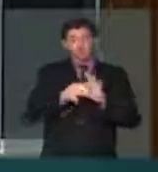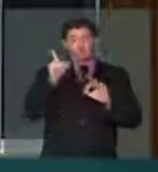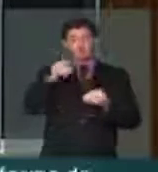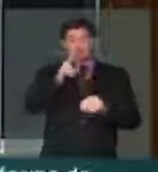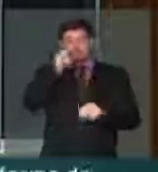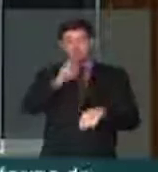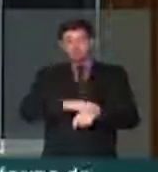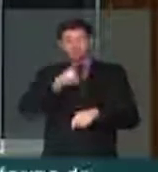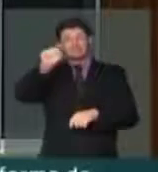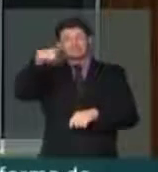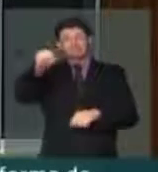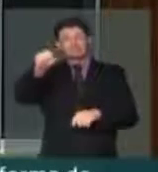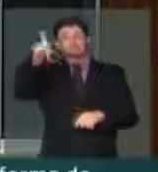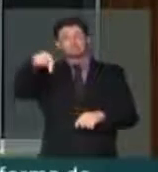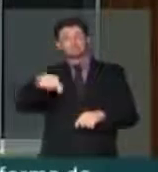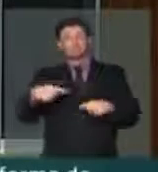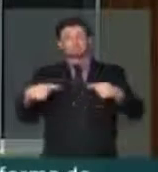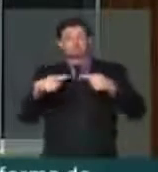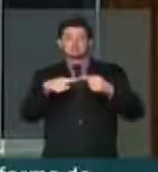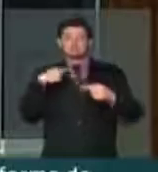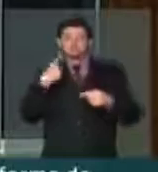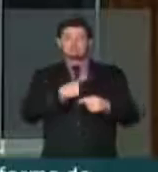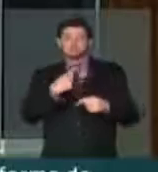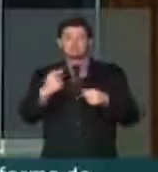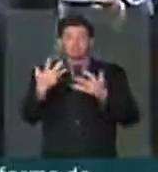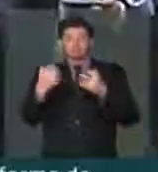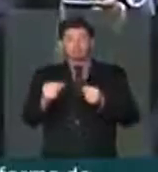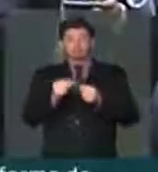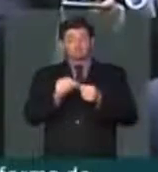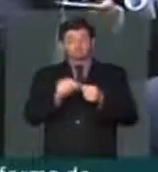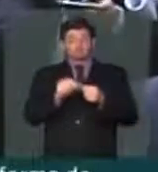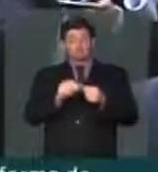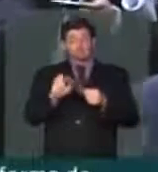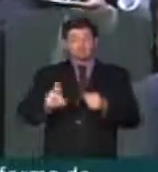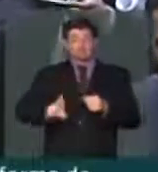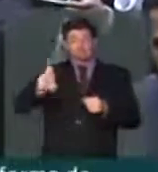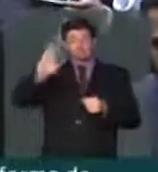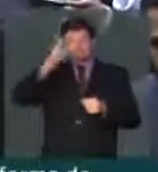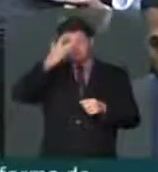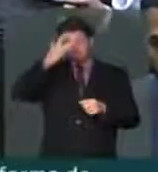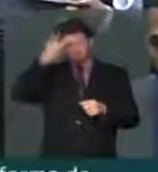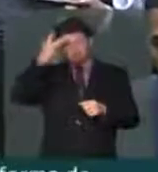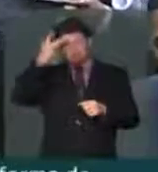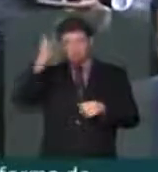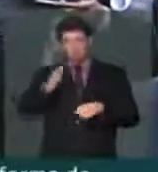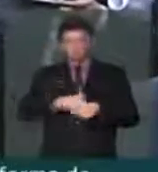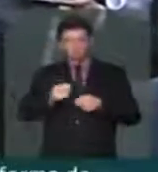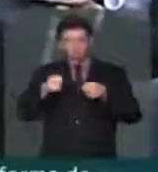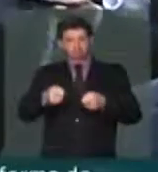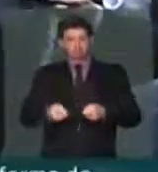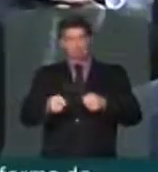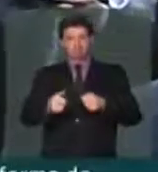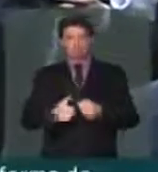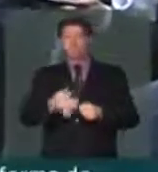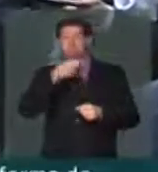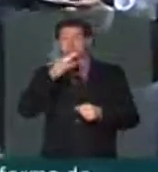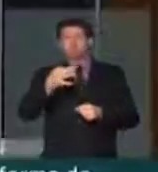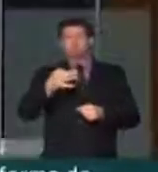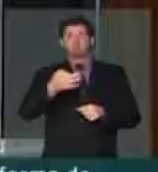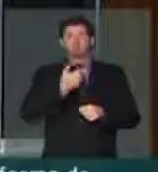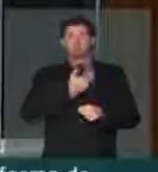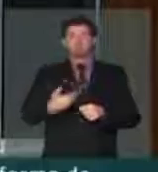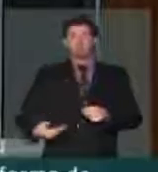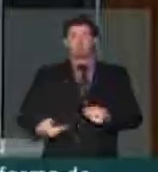se fortalecerão, sim, na medida em que nós possamos ter representantes mais consolidados na opinião